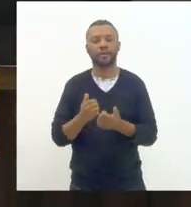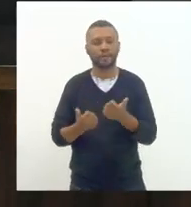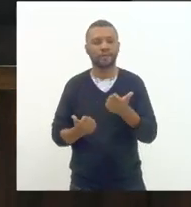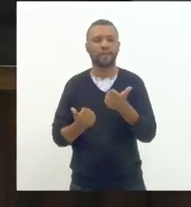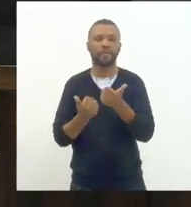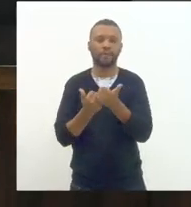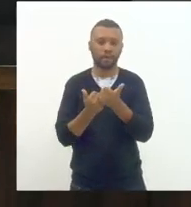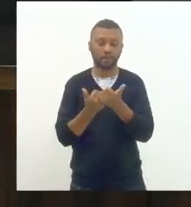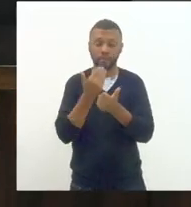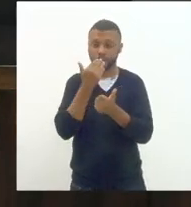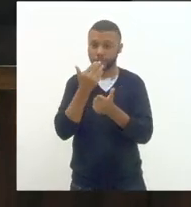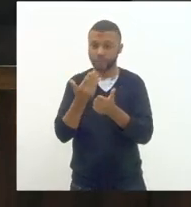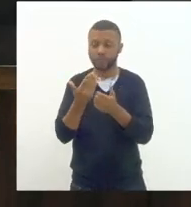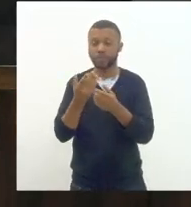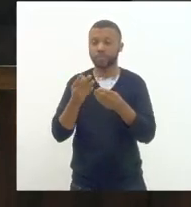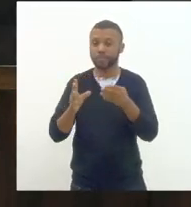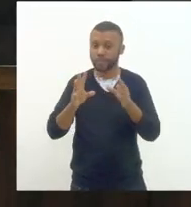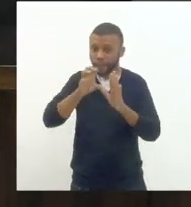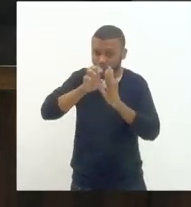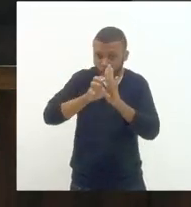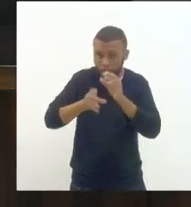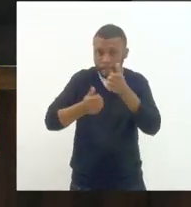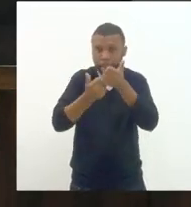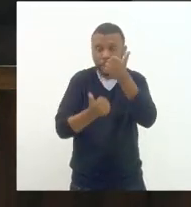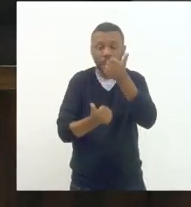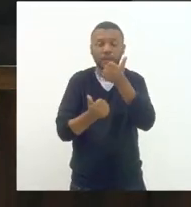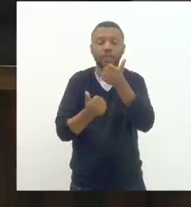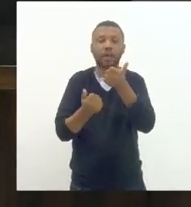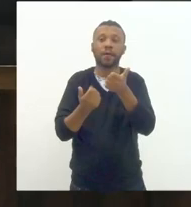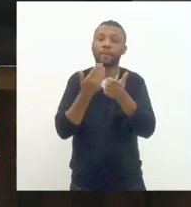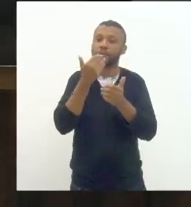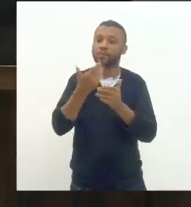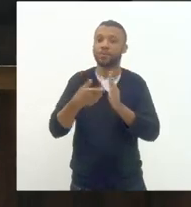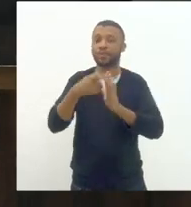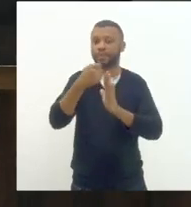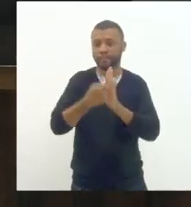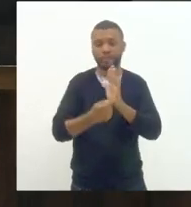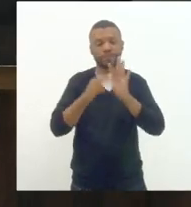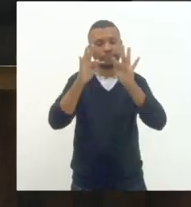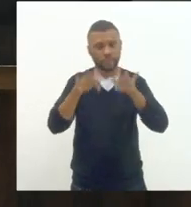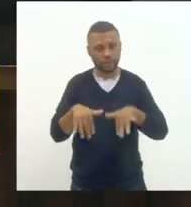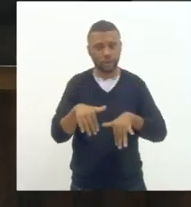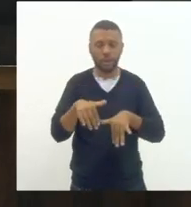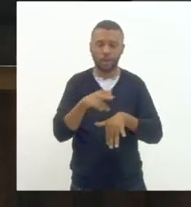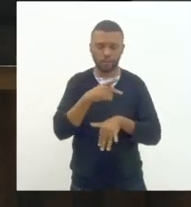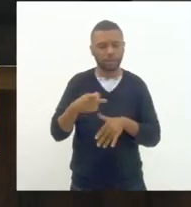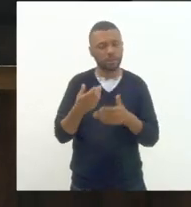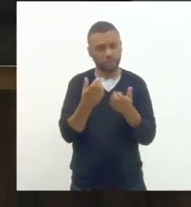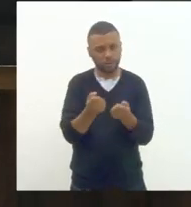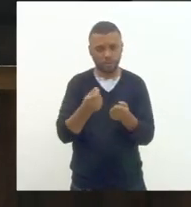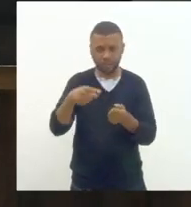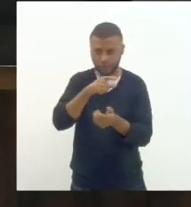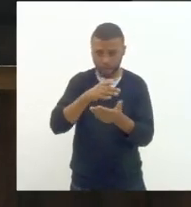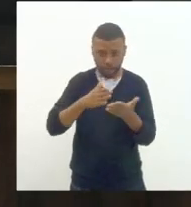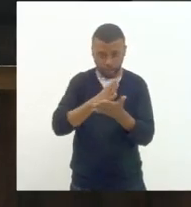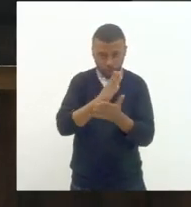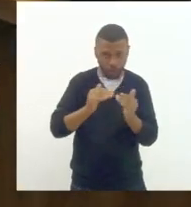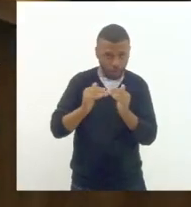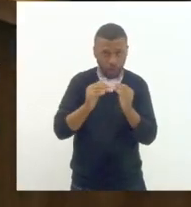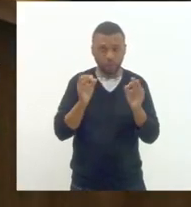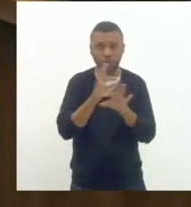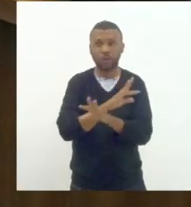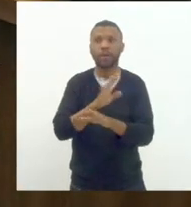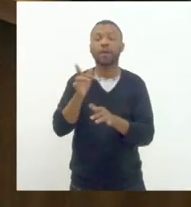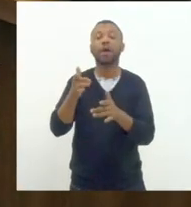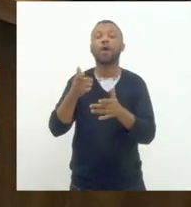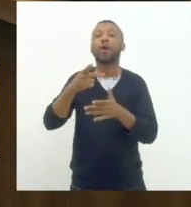favorável com subemenda e pedindo forma final de redação que a presidência defere. Senhores que aprovam, permaneçam como estão. Aprovado, vai ao autógrafo.